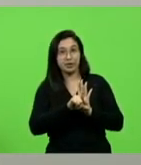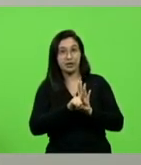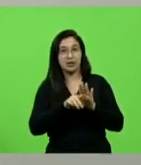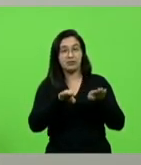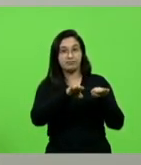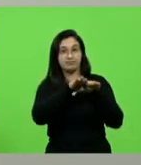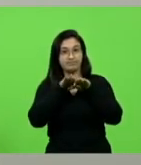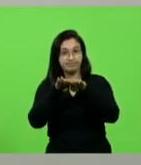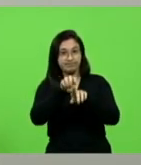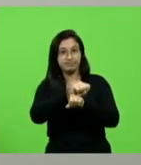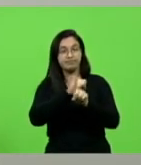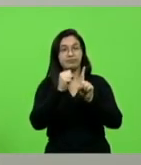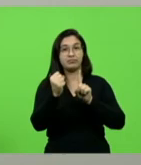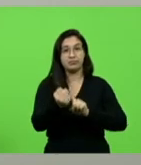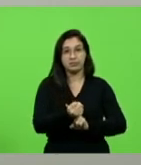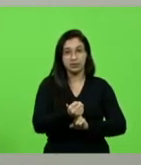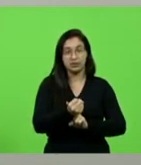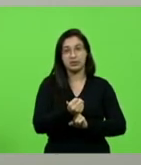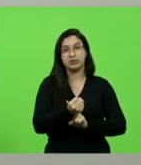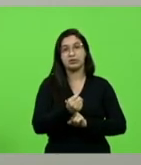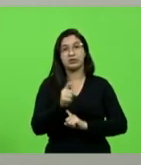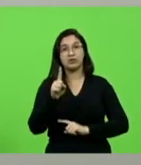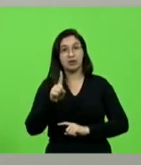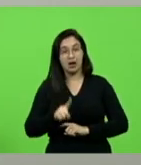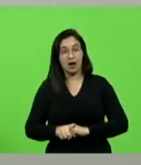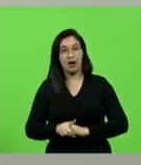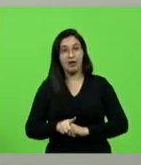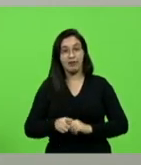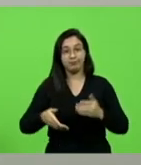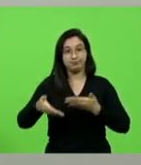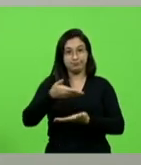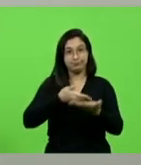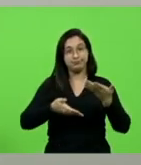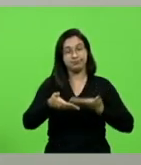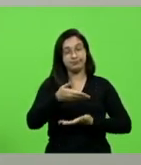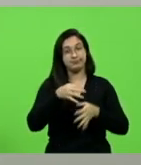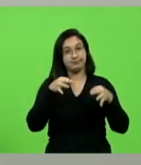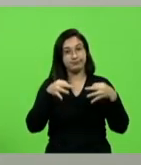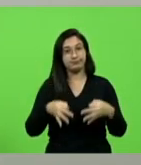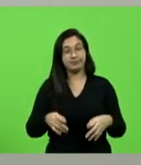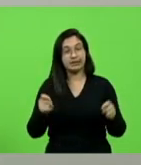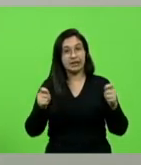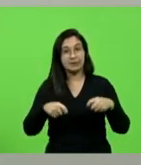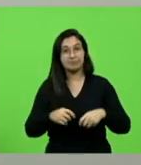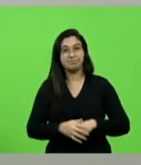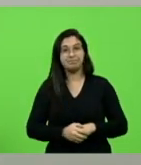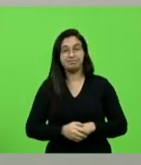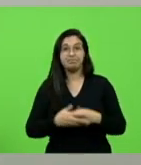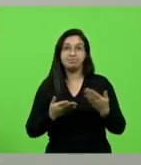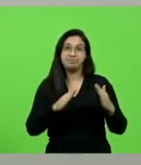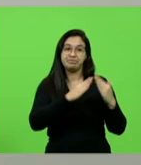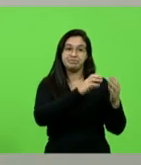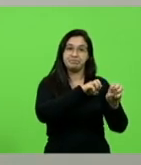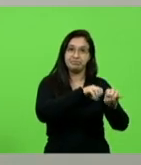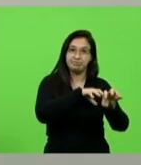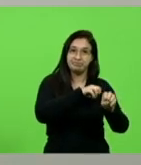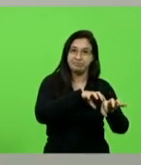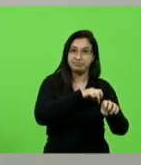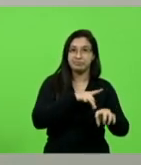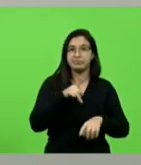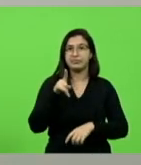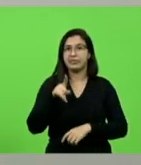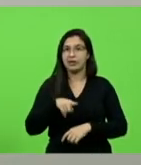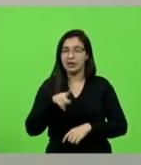social, fruto de uma dignidade coletiva. E, sendo assim, a educação escolar, ela é a forma